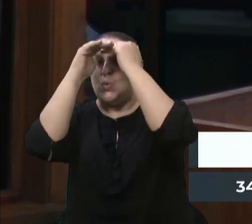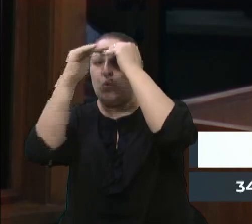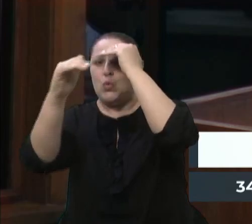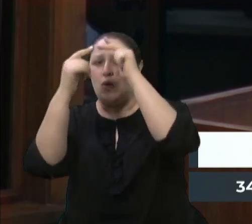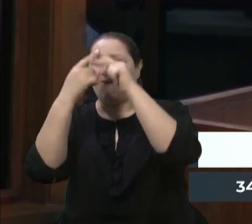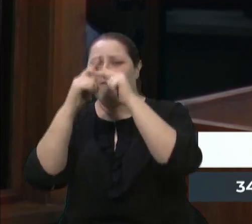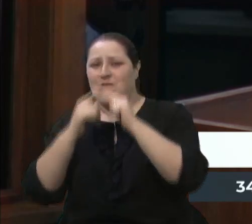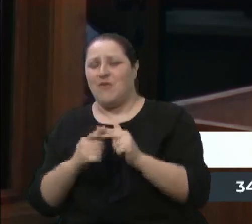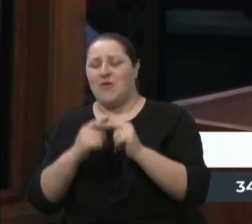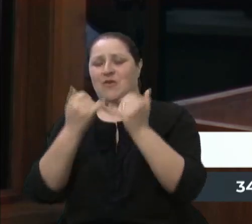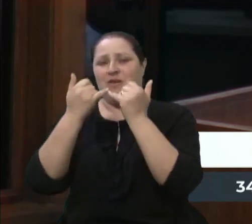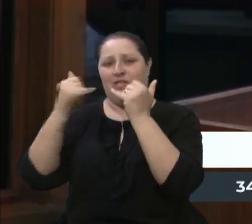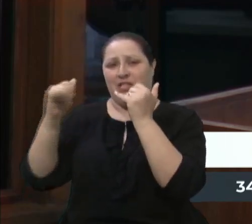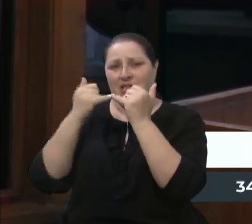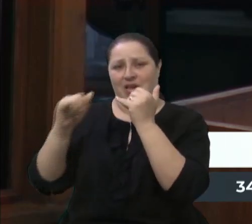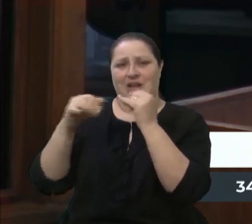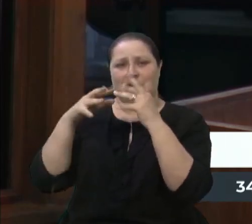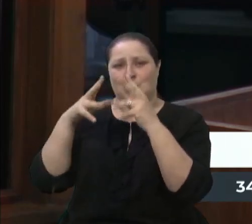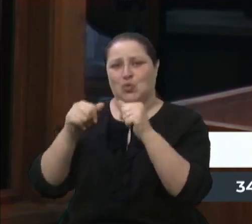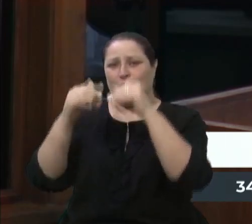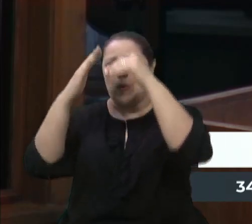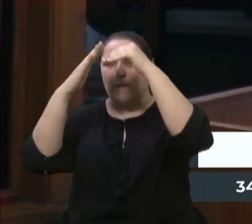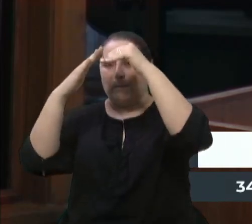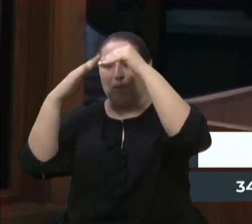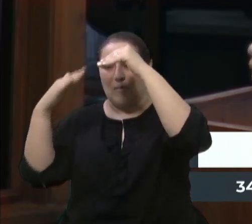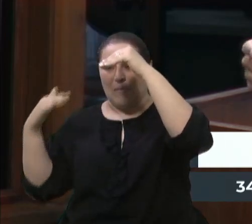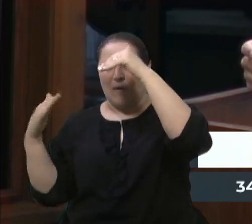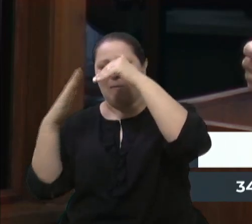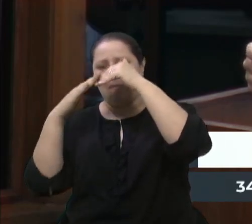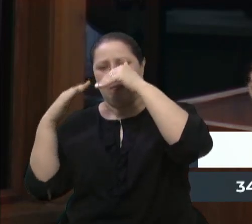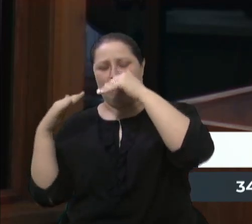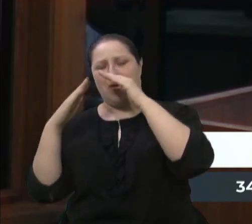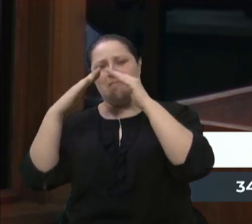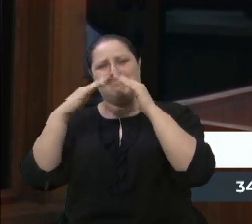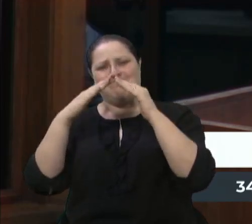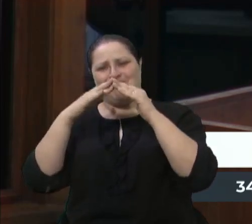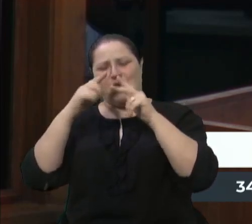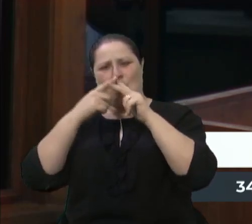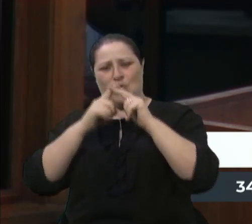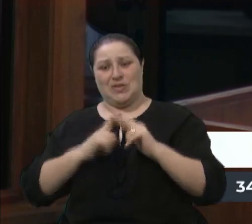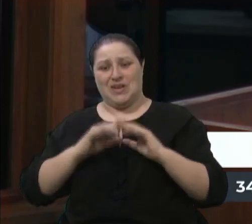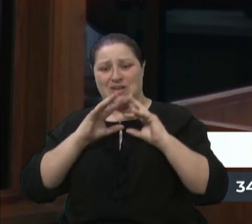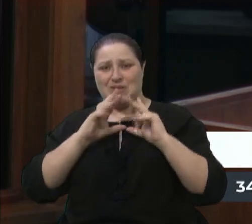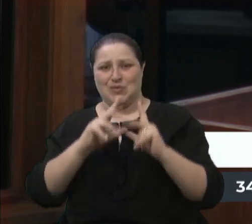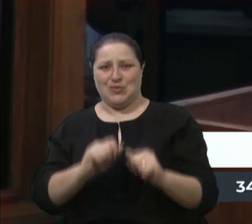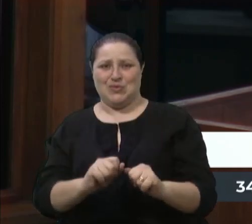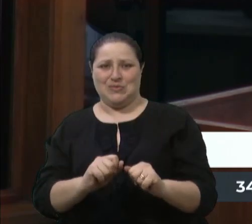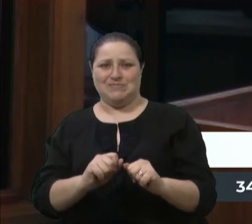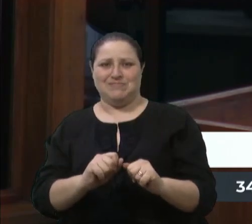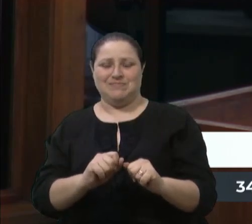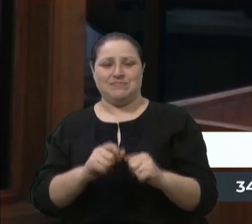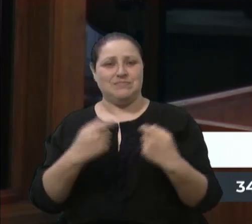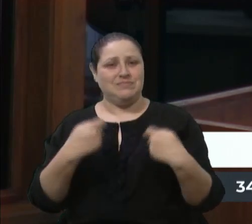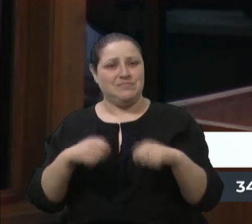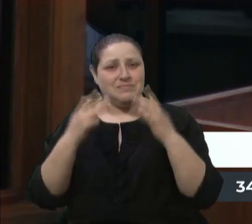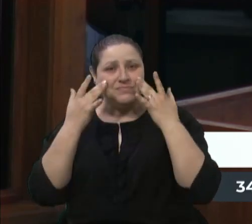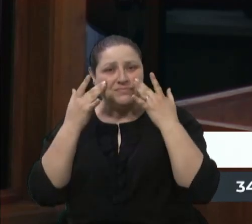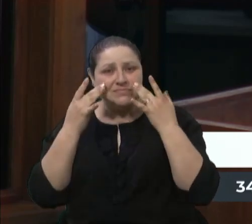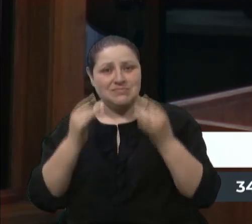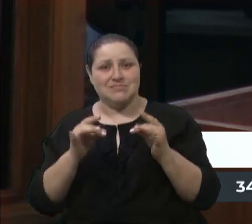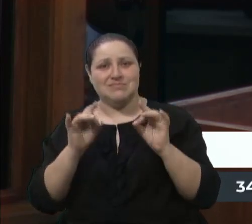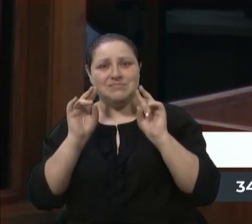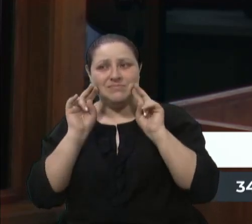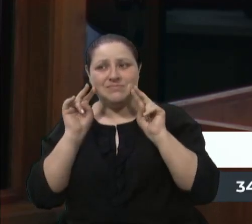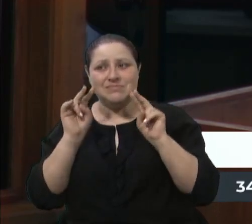elétrica, telhado, etc., etc., etc. Então, Precisamos olhar com atenção a primeira